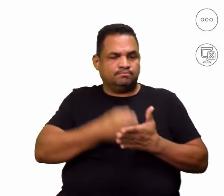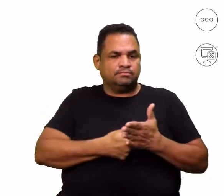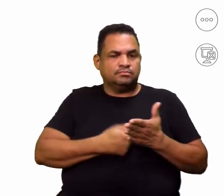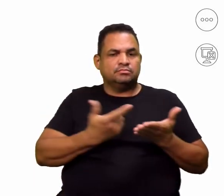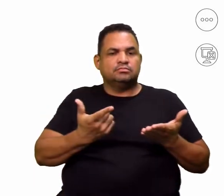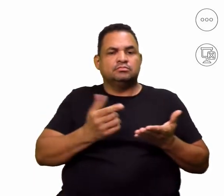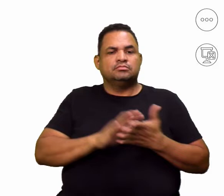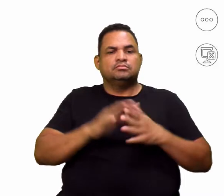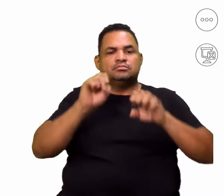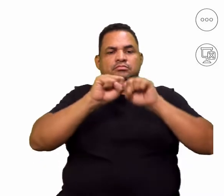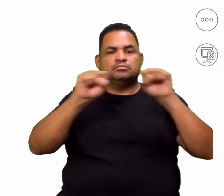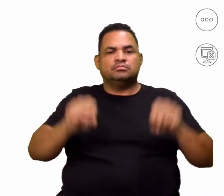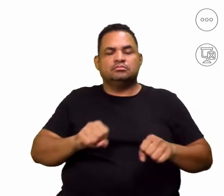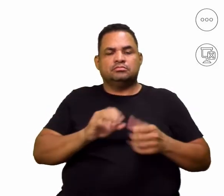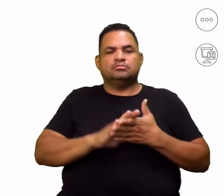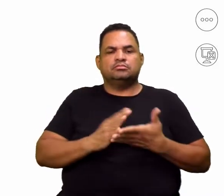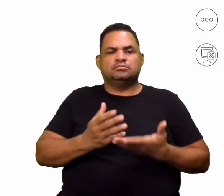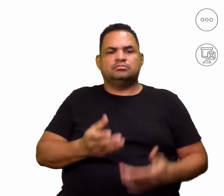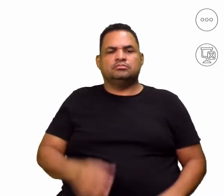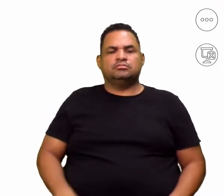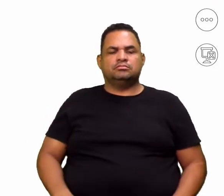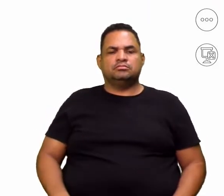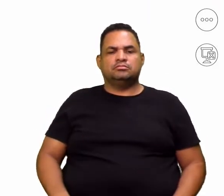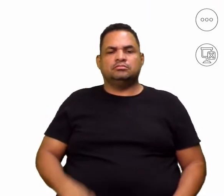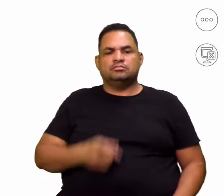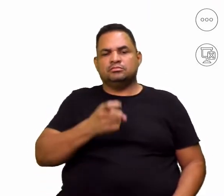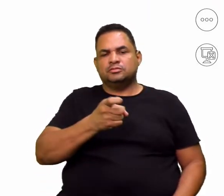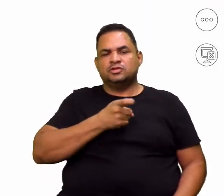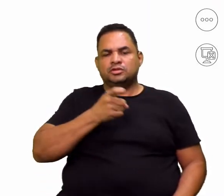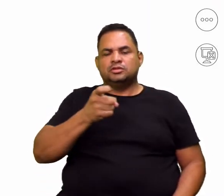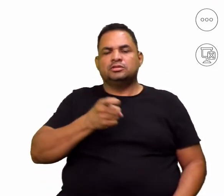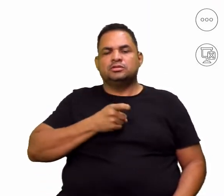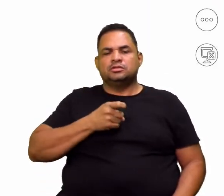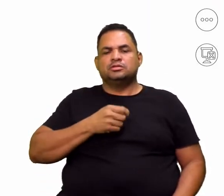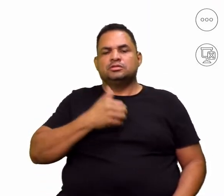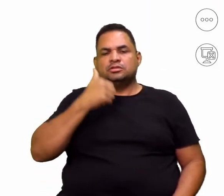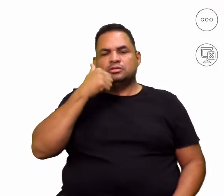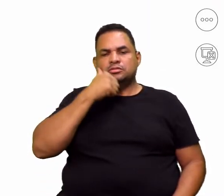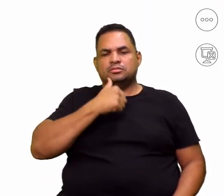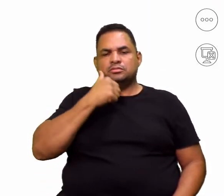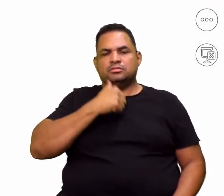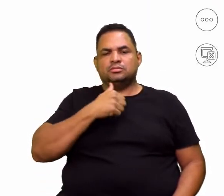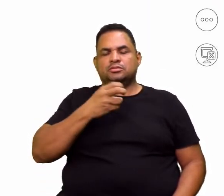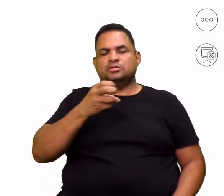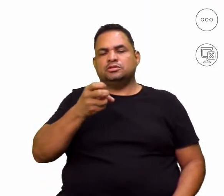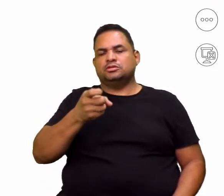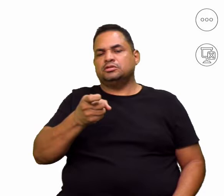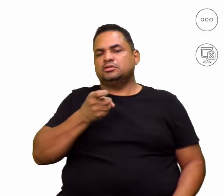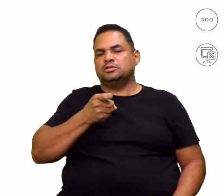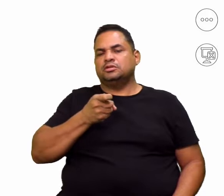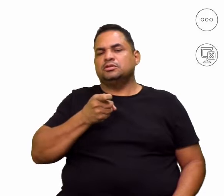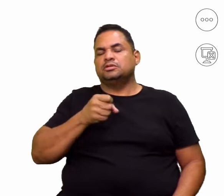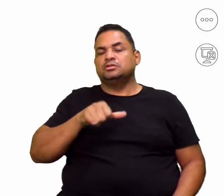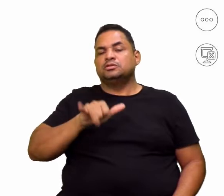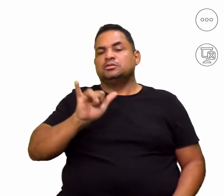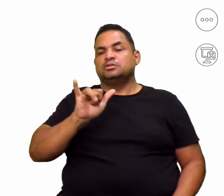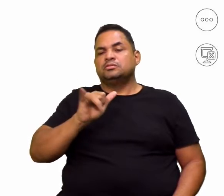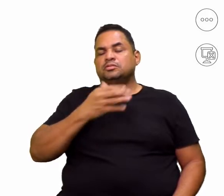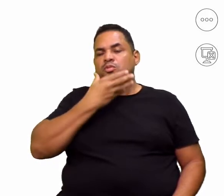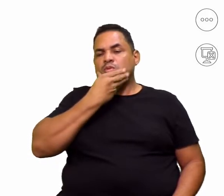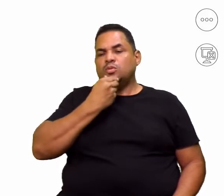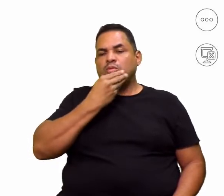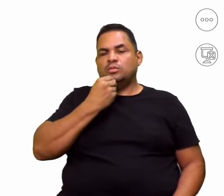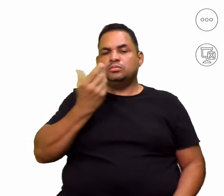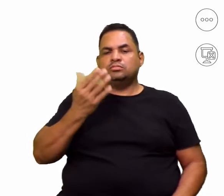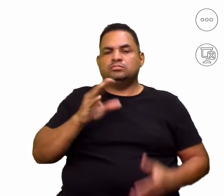pelo sistema XY. Se foi XX mulher, foi XY homem. Tudo bem? E o Yzinho, ele é bem, o cromossomo Y é